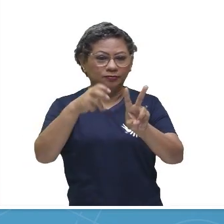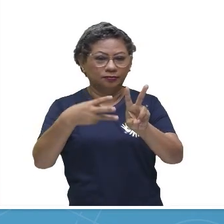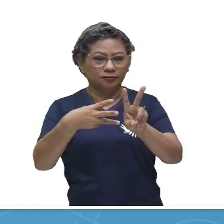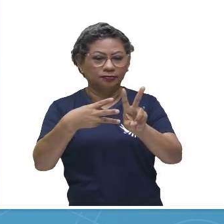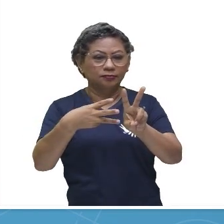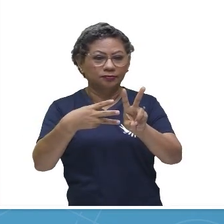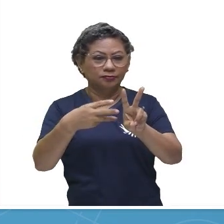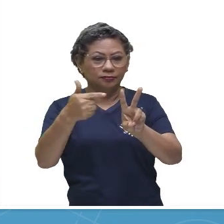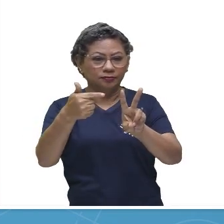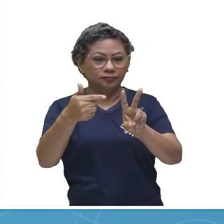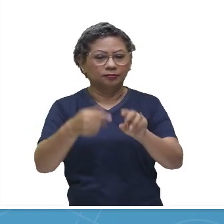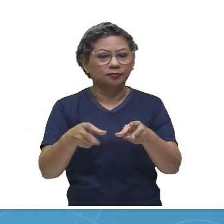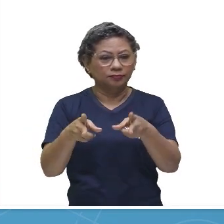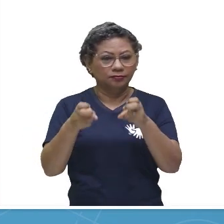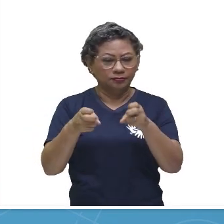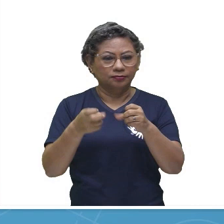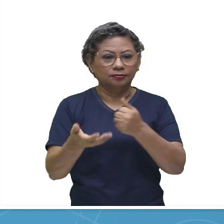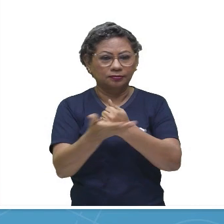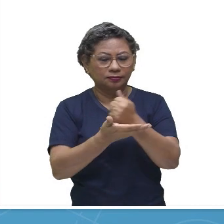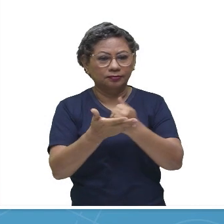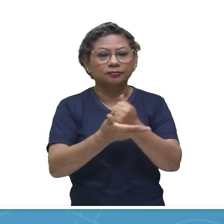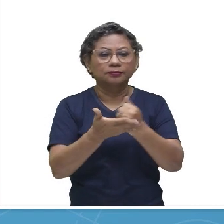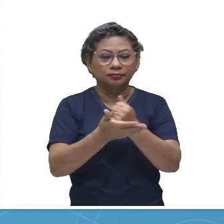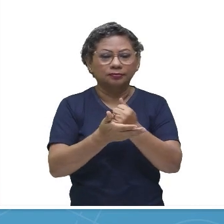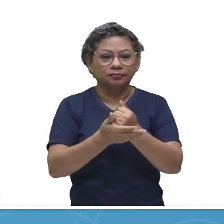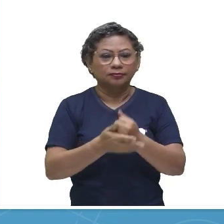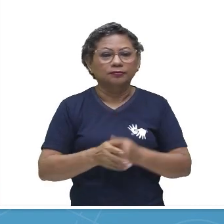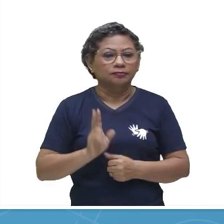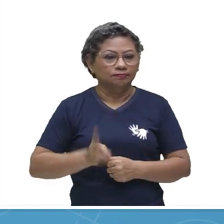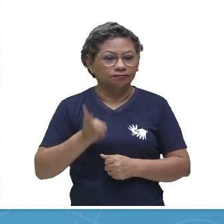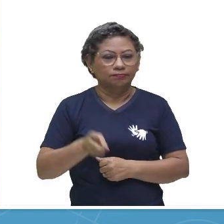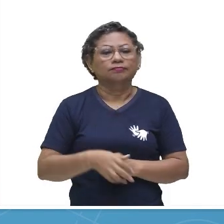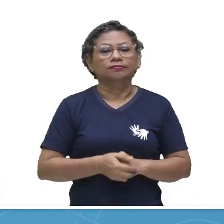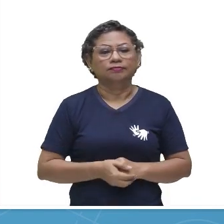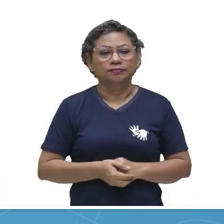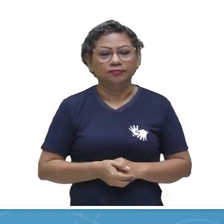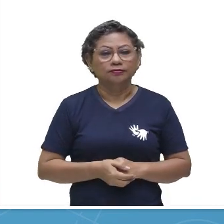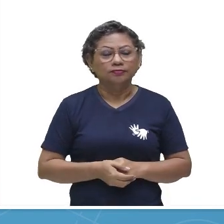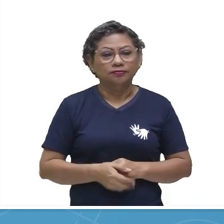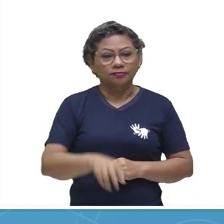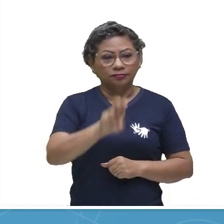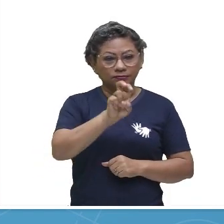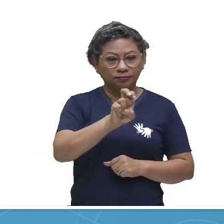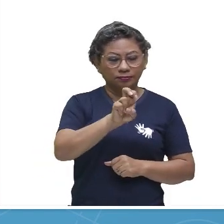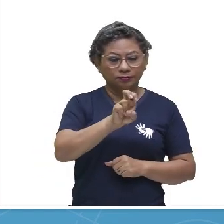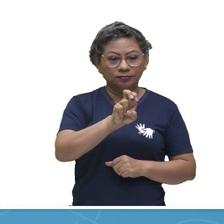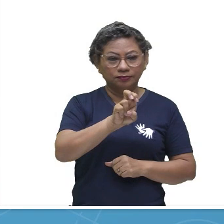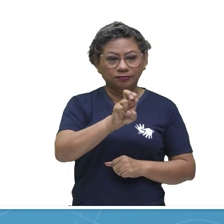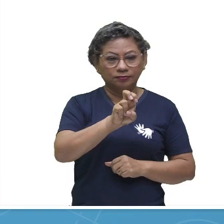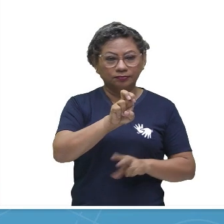observe que a base passa a ser o radicando, o denominador do expoente, índice do